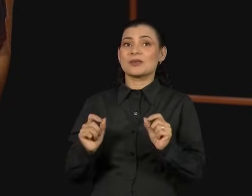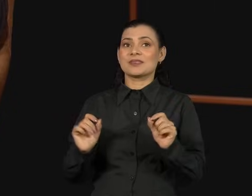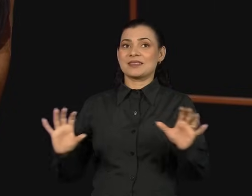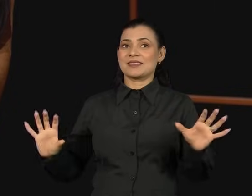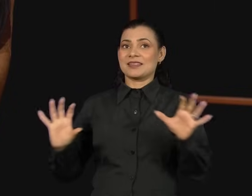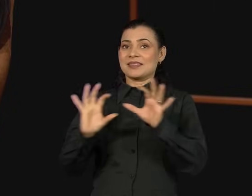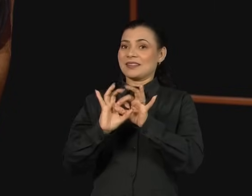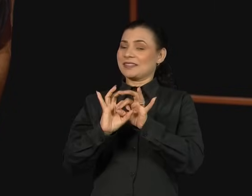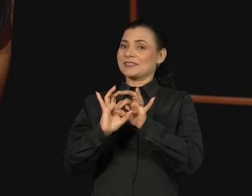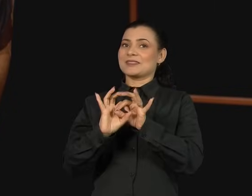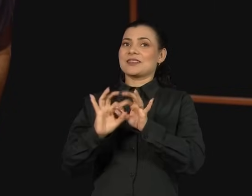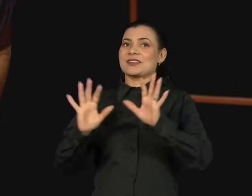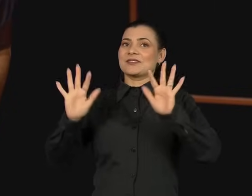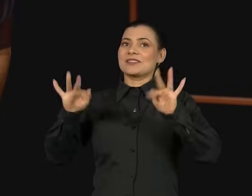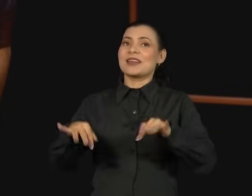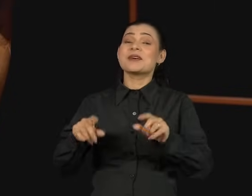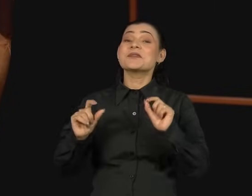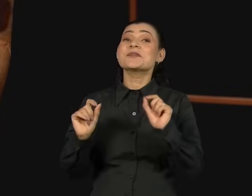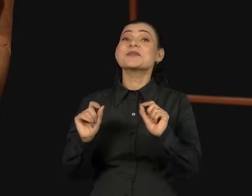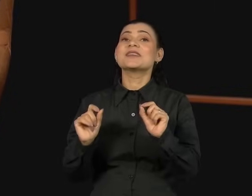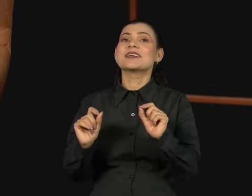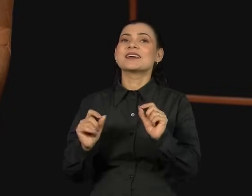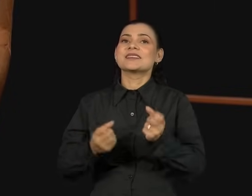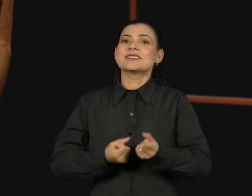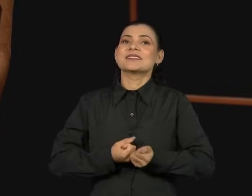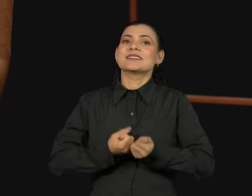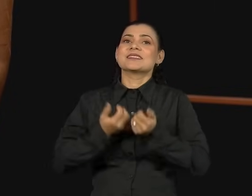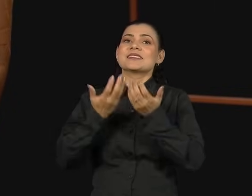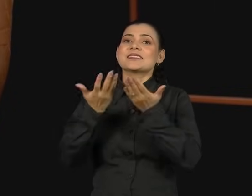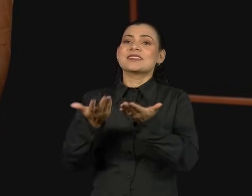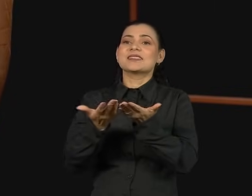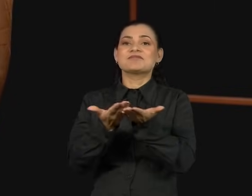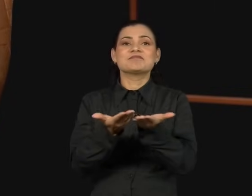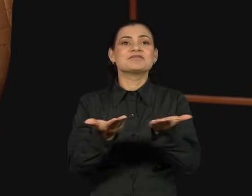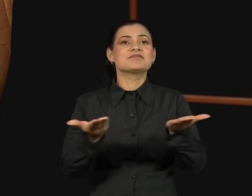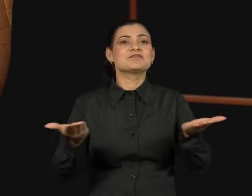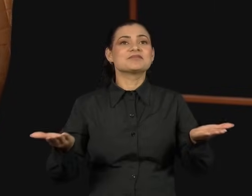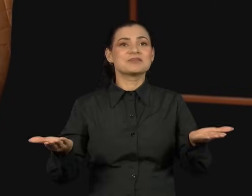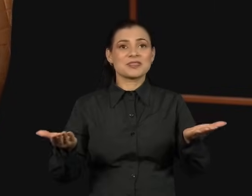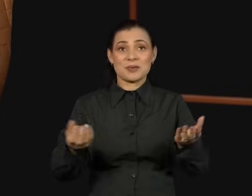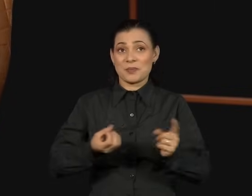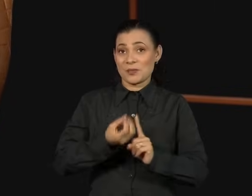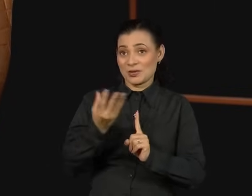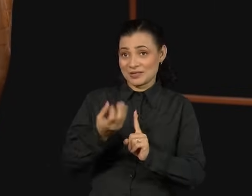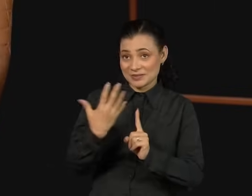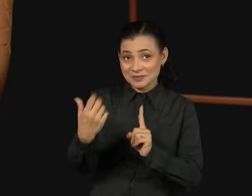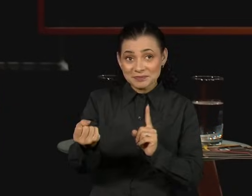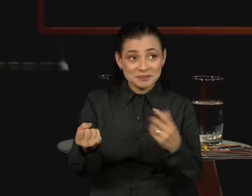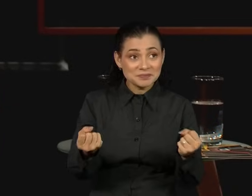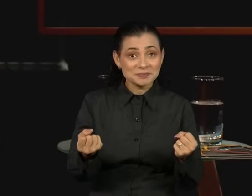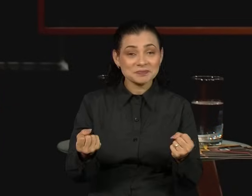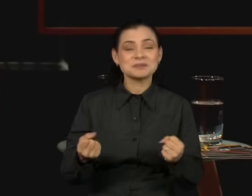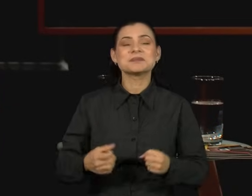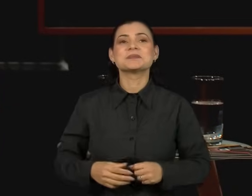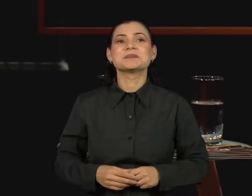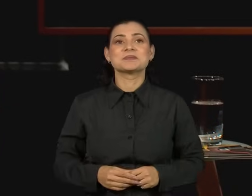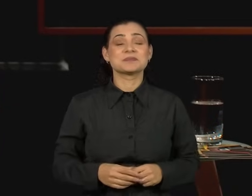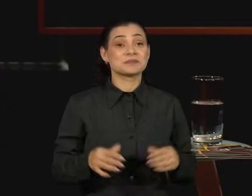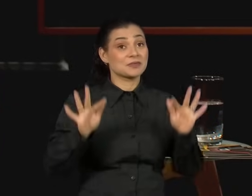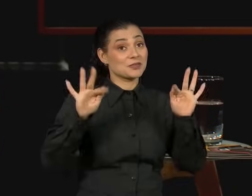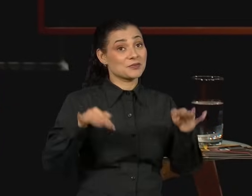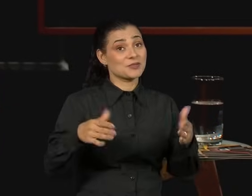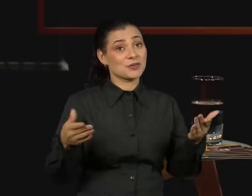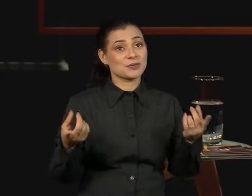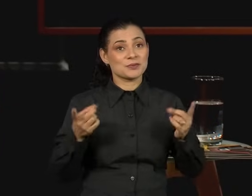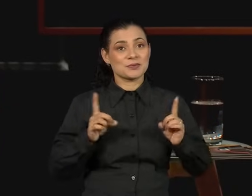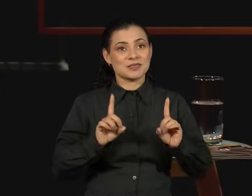combinação final, que é dizer alguma poesia. Ok. Né? E vamos fechando o